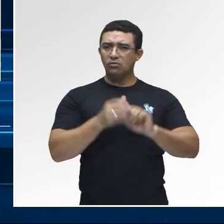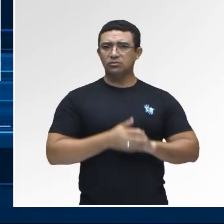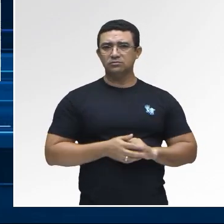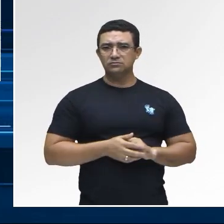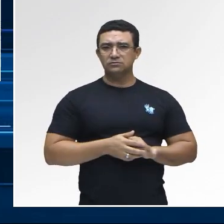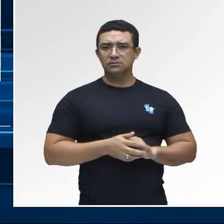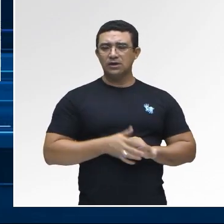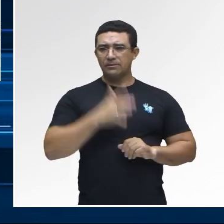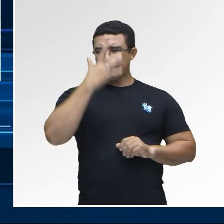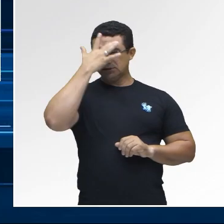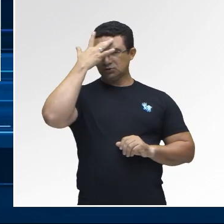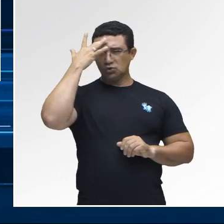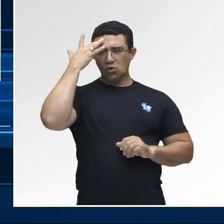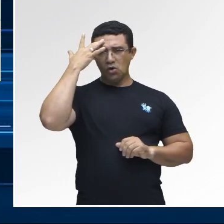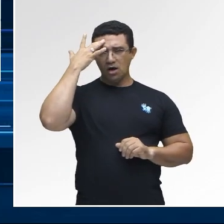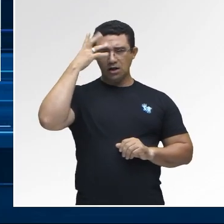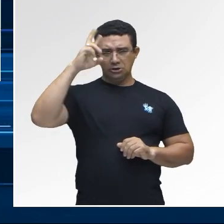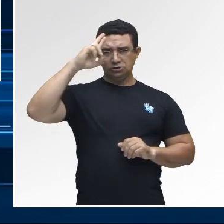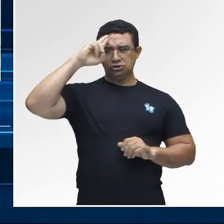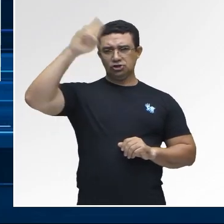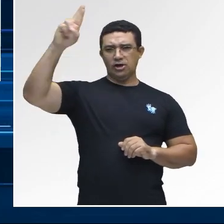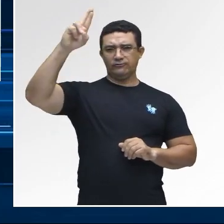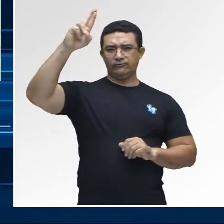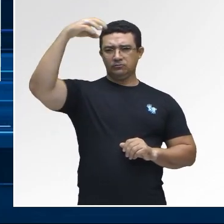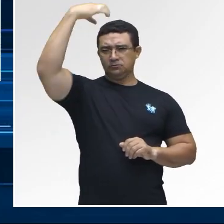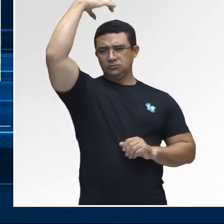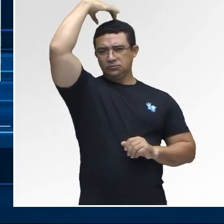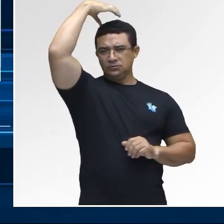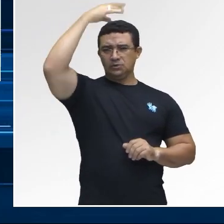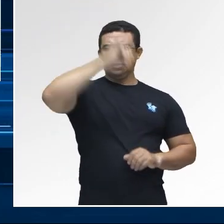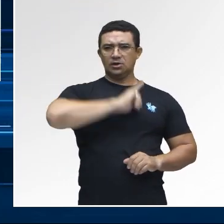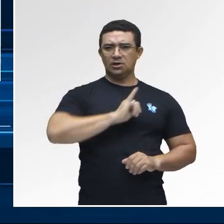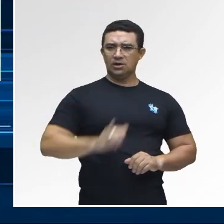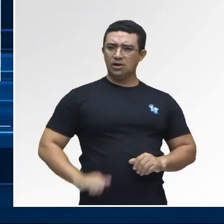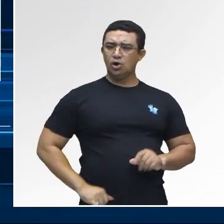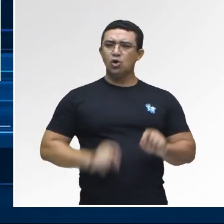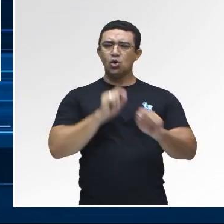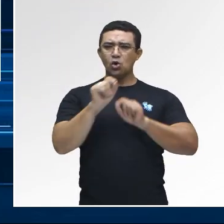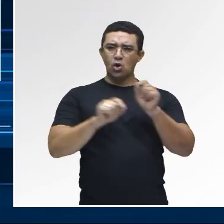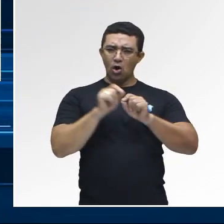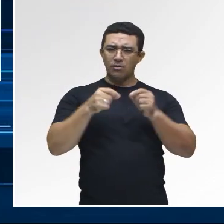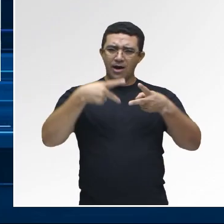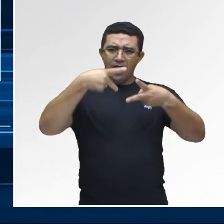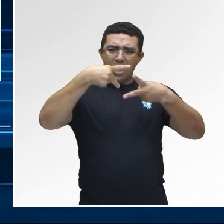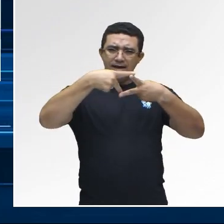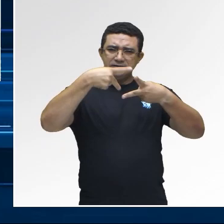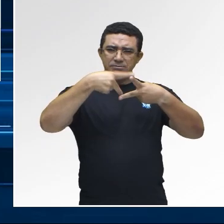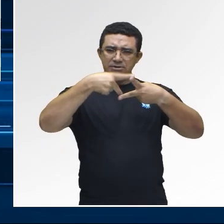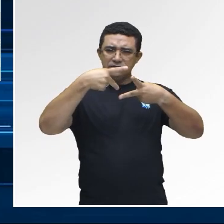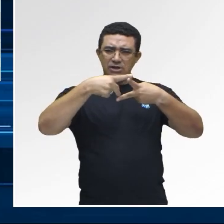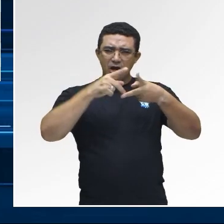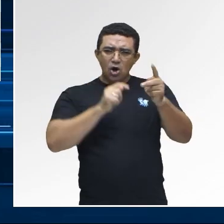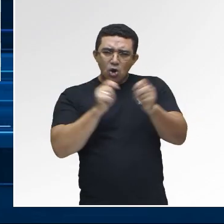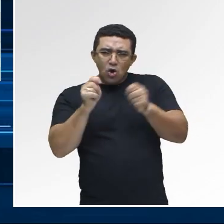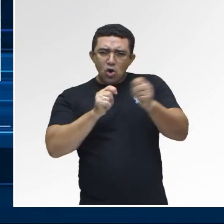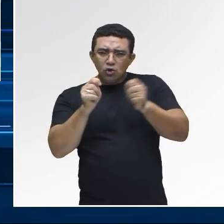em Roma, que é mais ou menos por aqui, ia conseguir administrar todo esse vasto